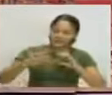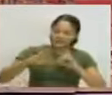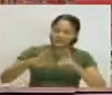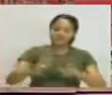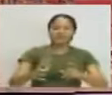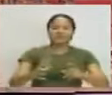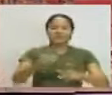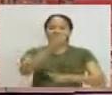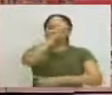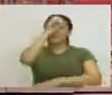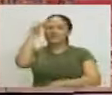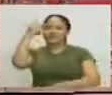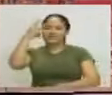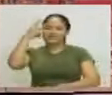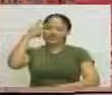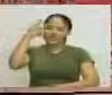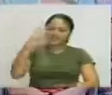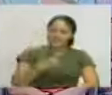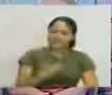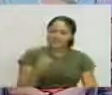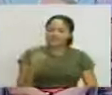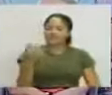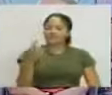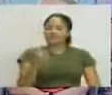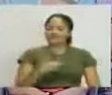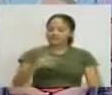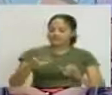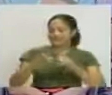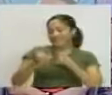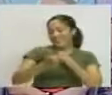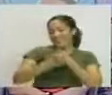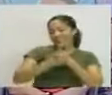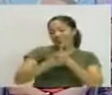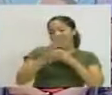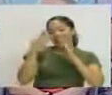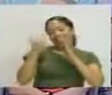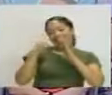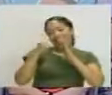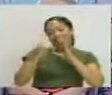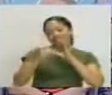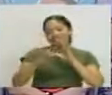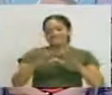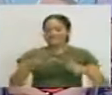gente tem de ficar próximo, mandar um recadinho de vez em quando.